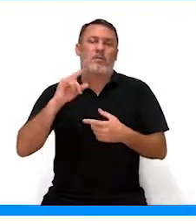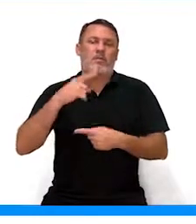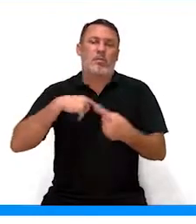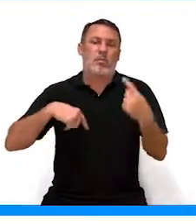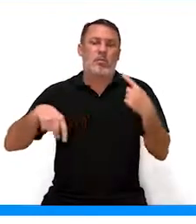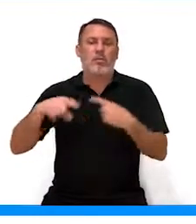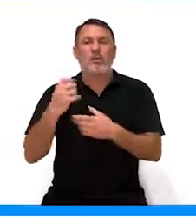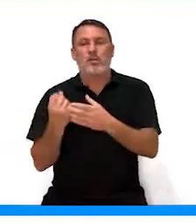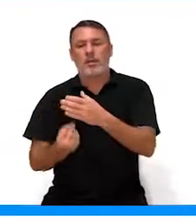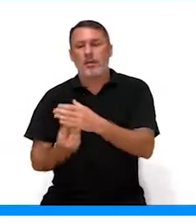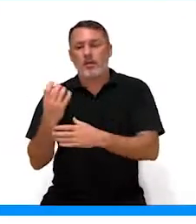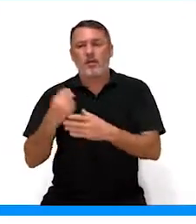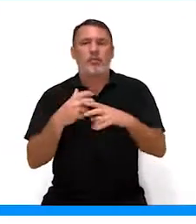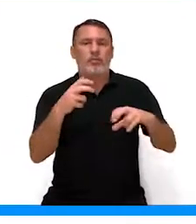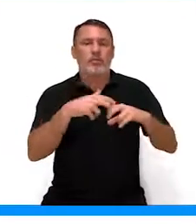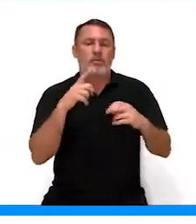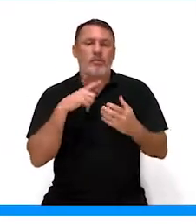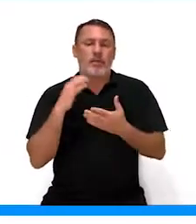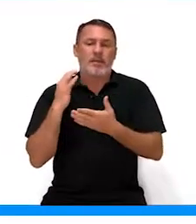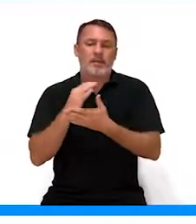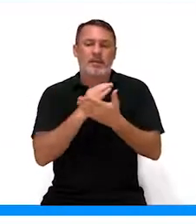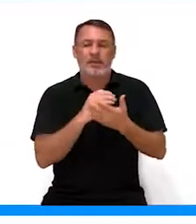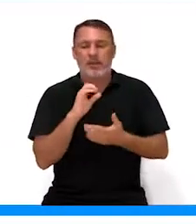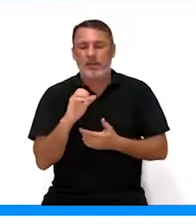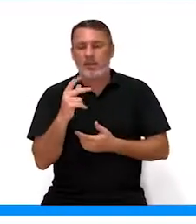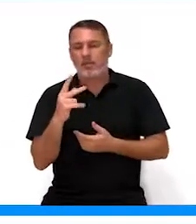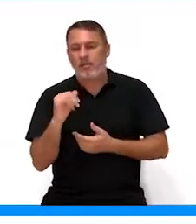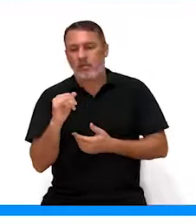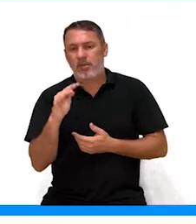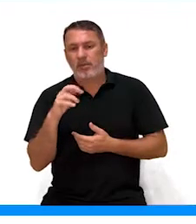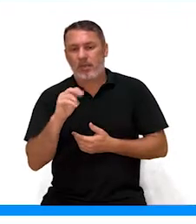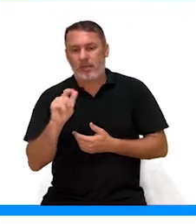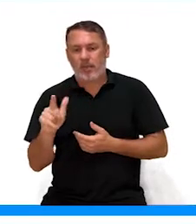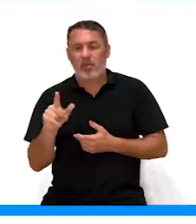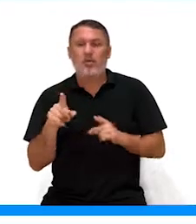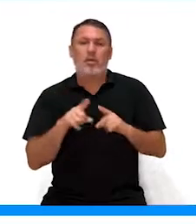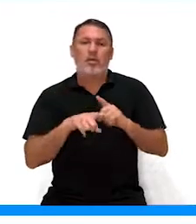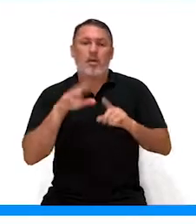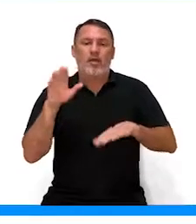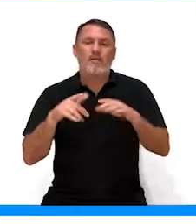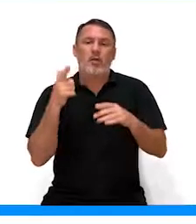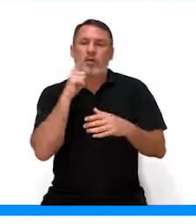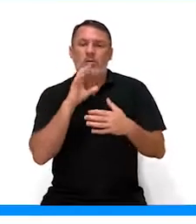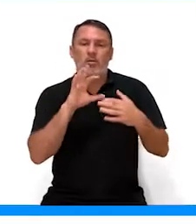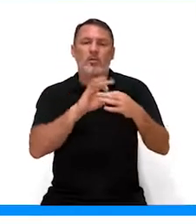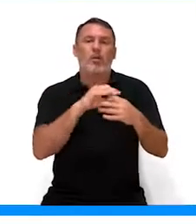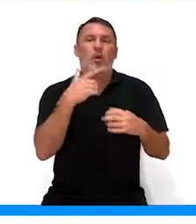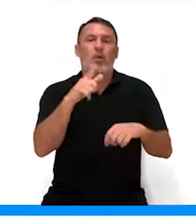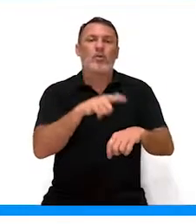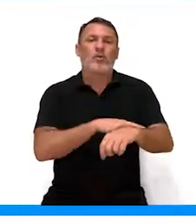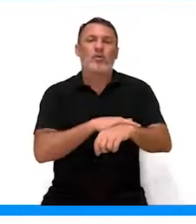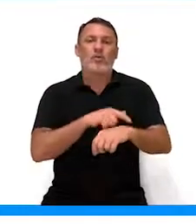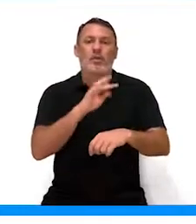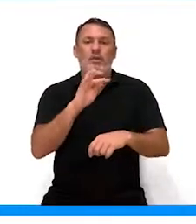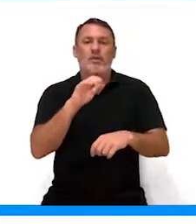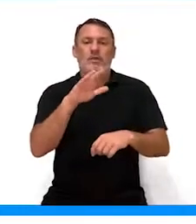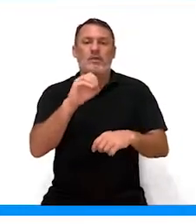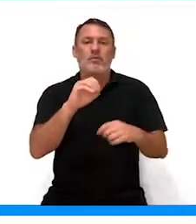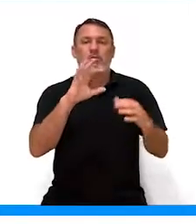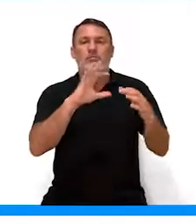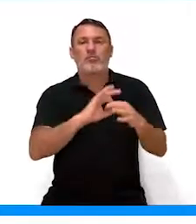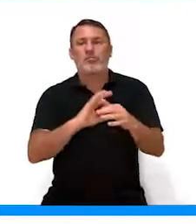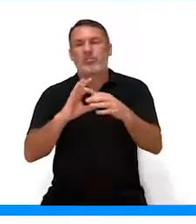elas internalizam. Então, são formadas a partir de células epiteliais, e muitas vezes elas alcançam